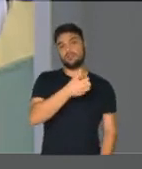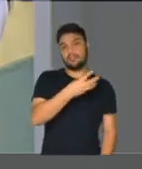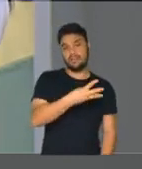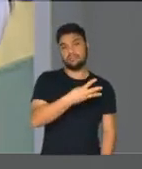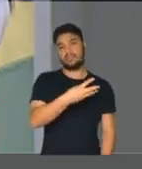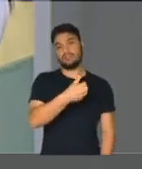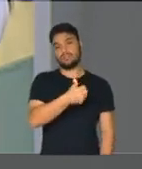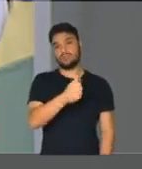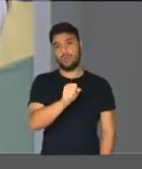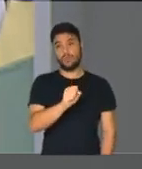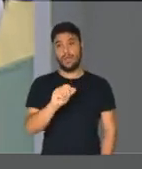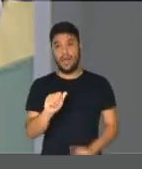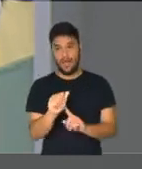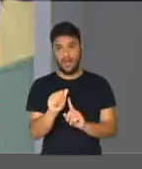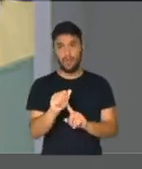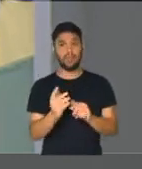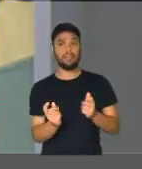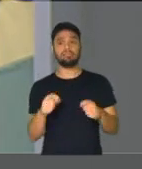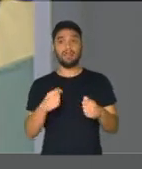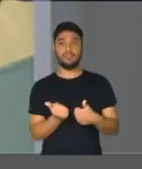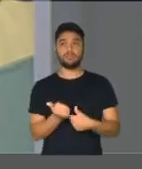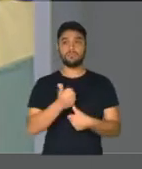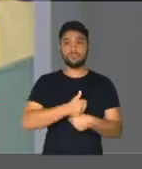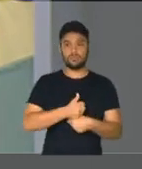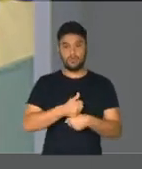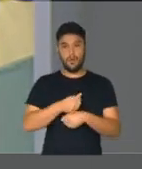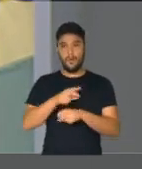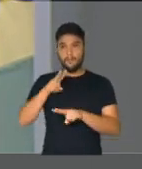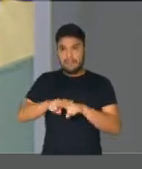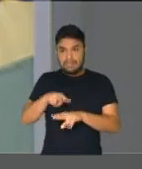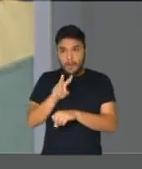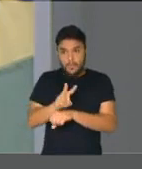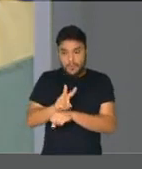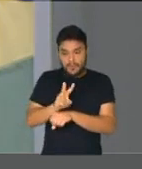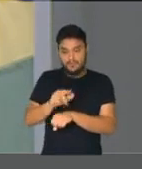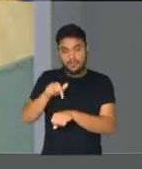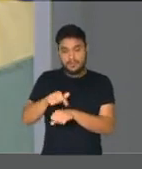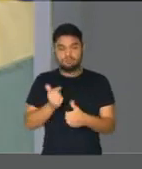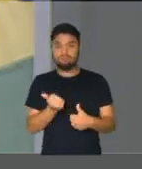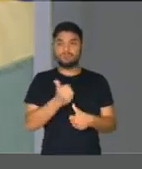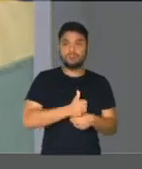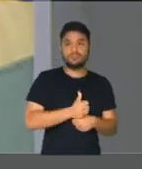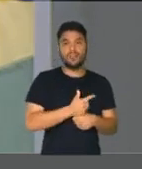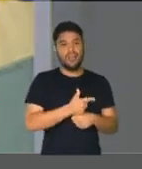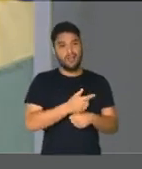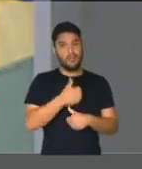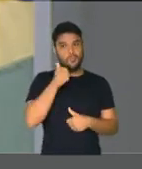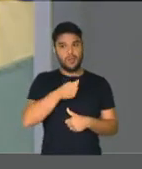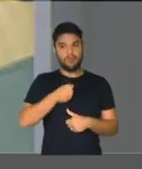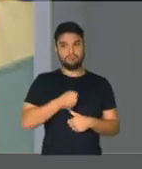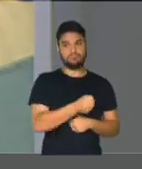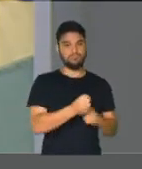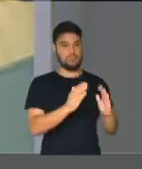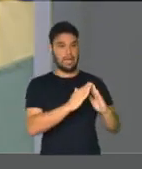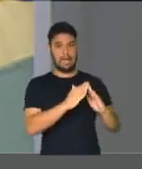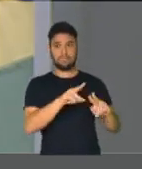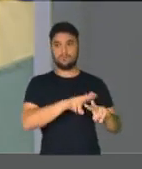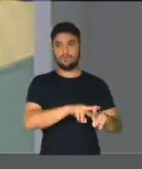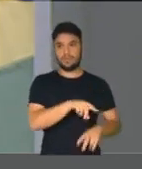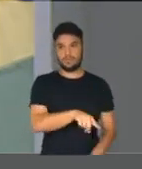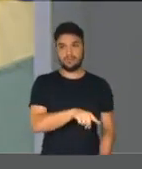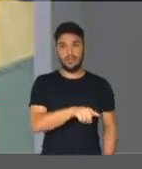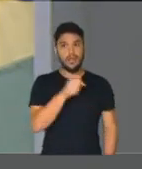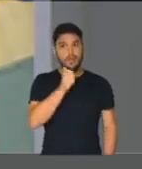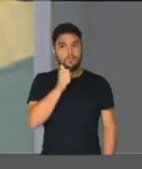o qual determina a substituição da prisão preventiva pela prisão domiciliar às